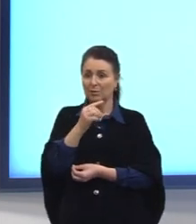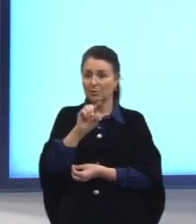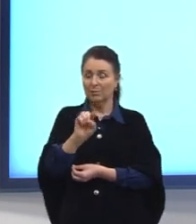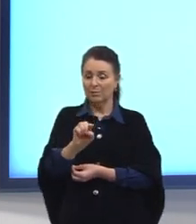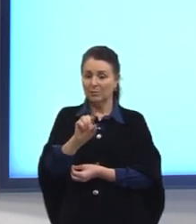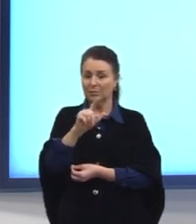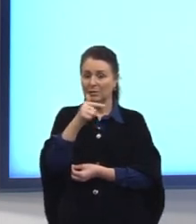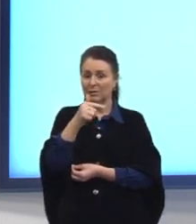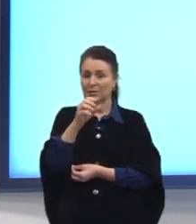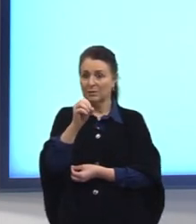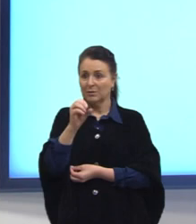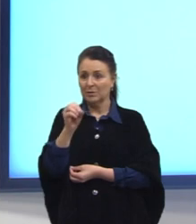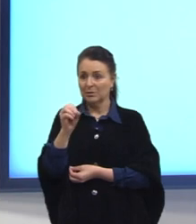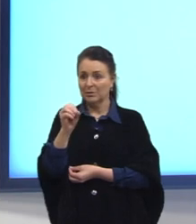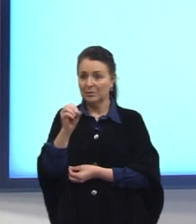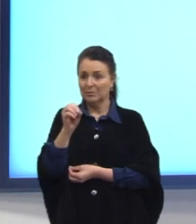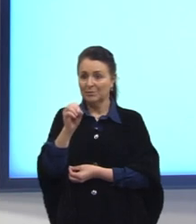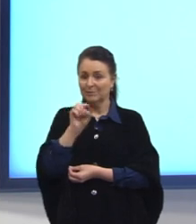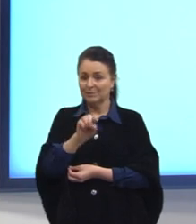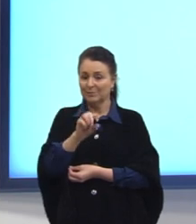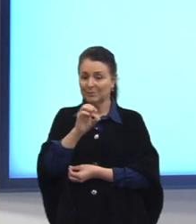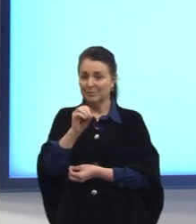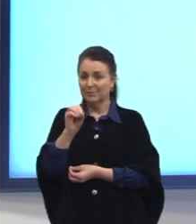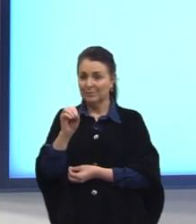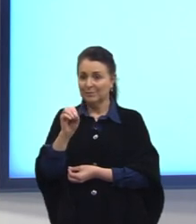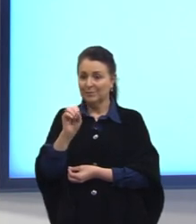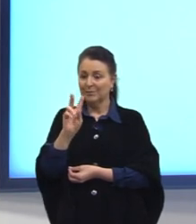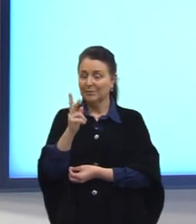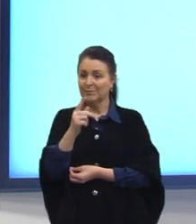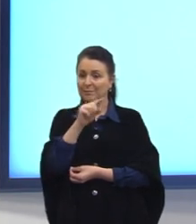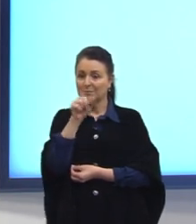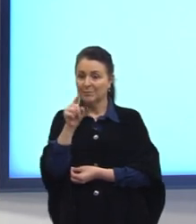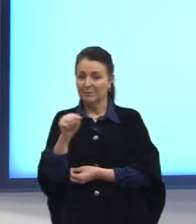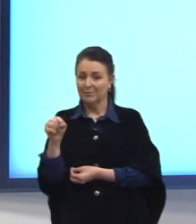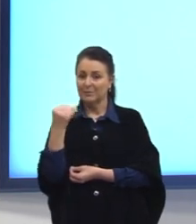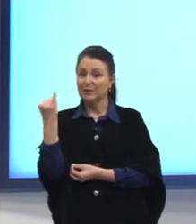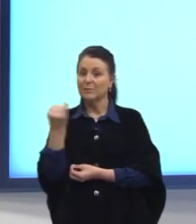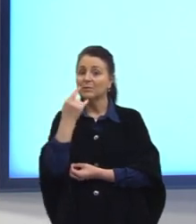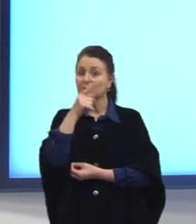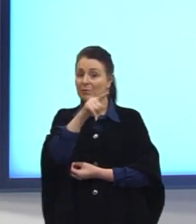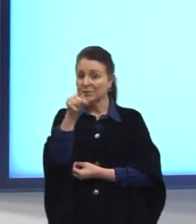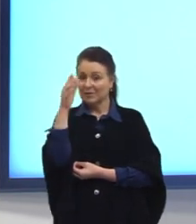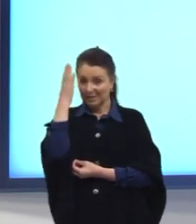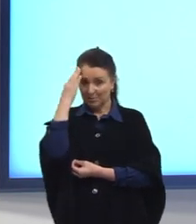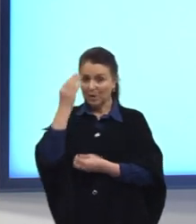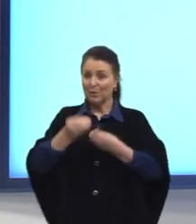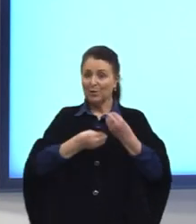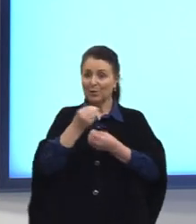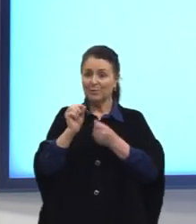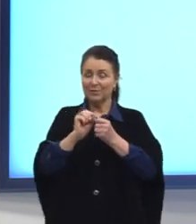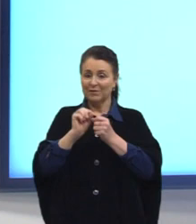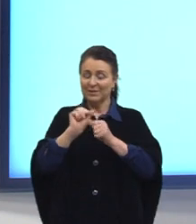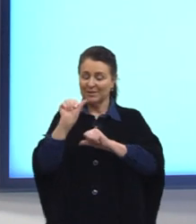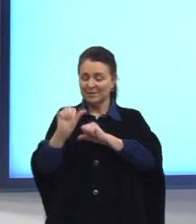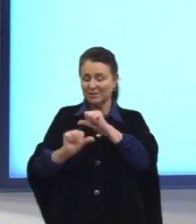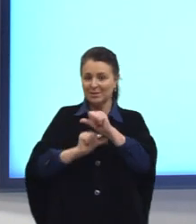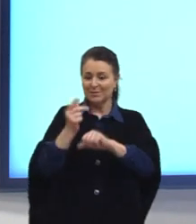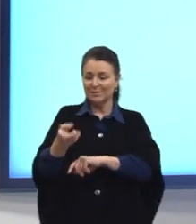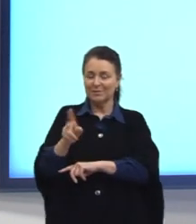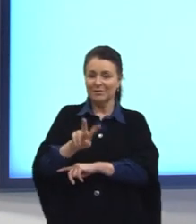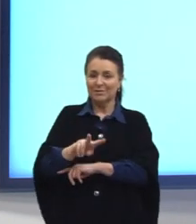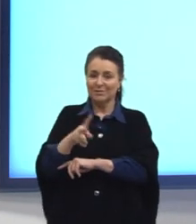do que esse aqui certo então é importante né você saberem como é que a gente faz essas conversões aqui